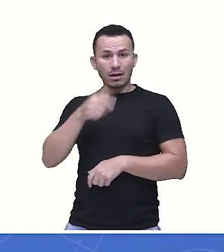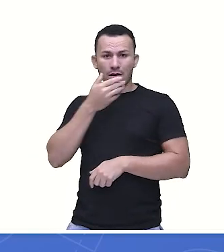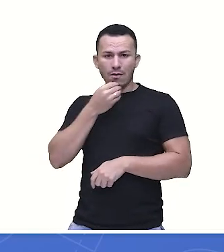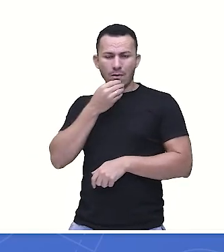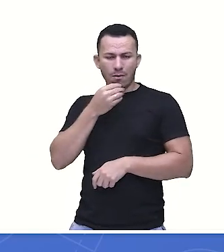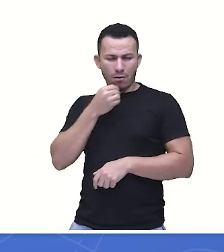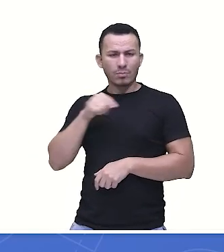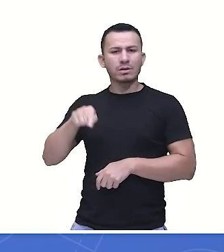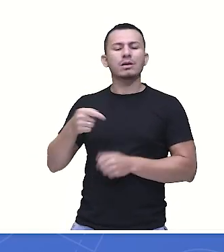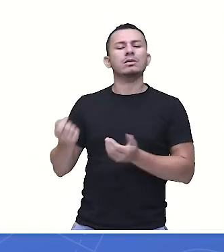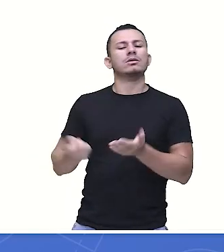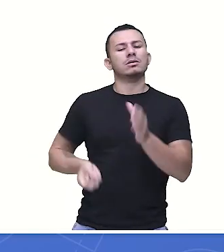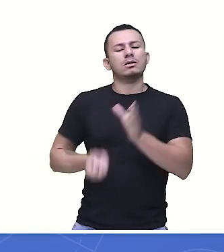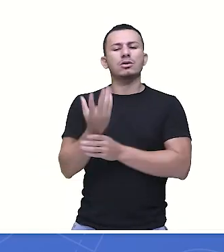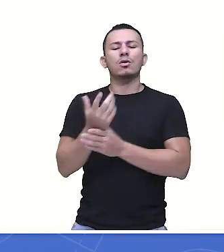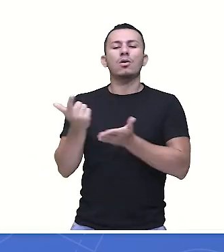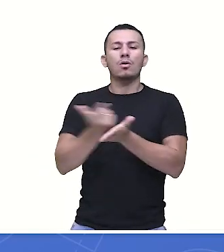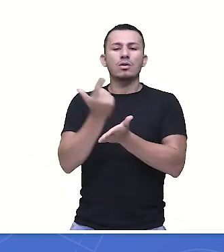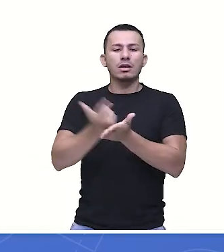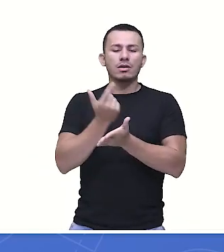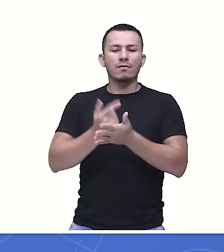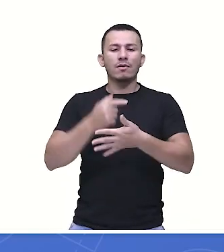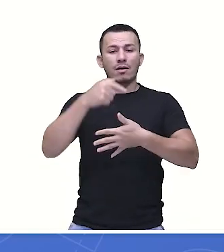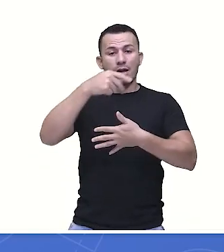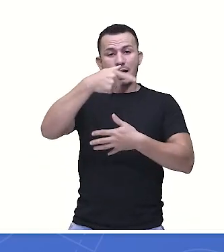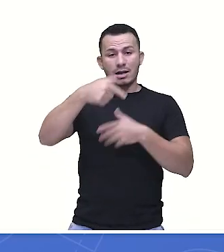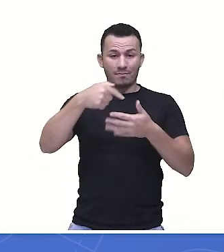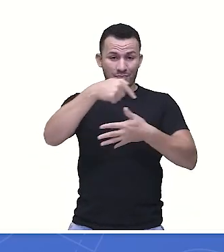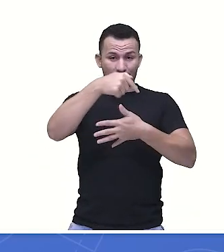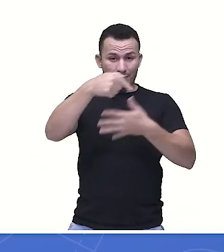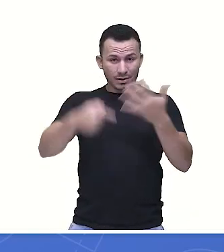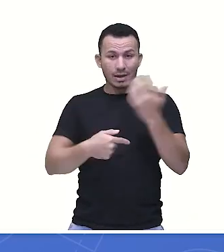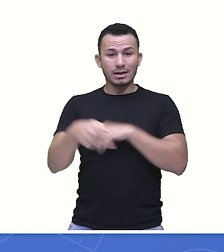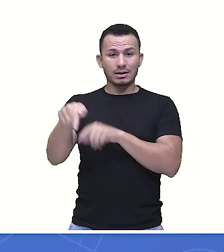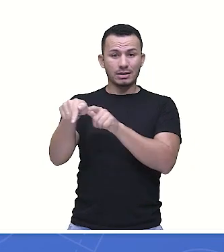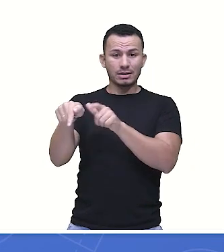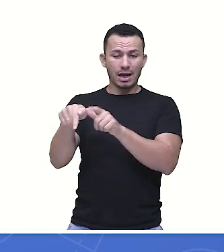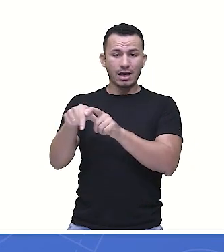um livro chamado Os Sete Saberes da Educação,